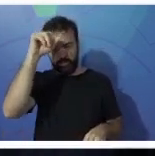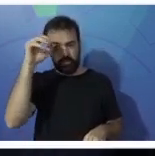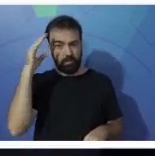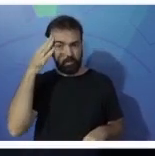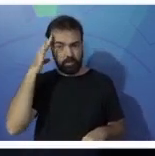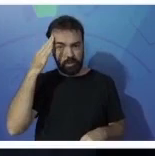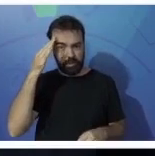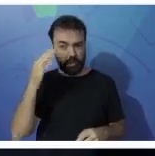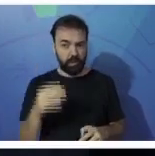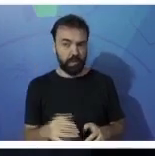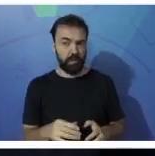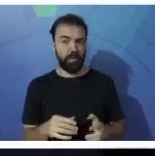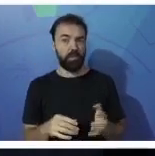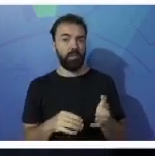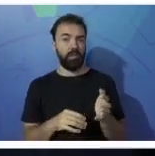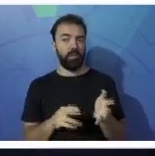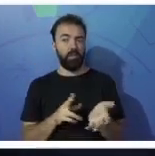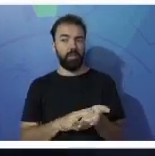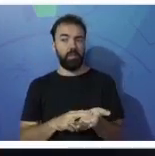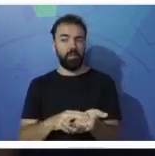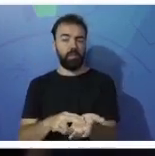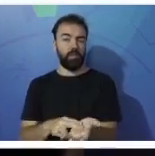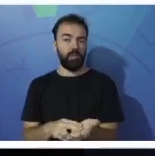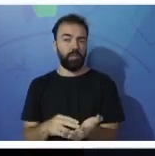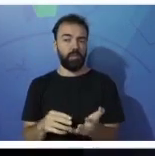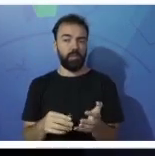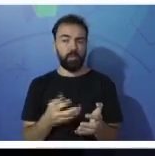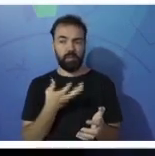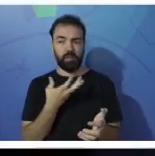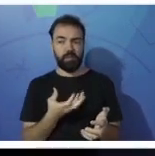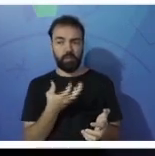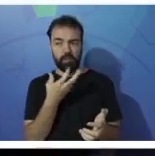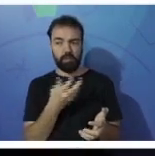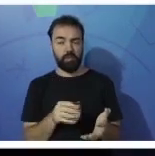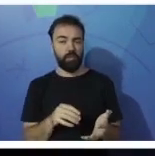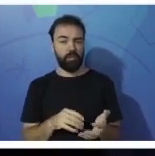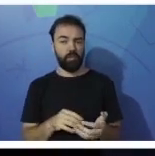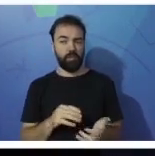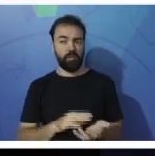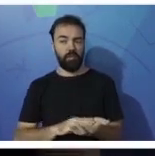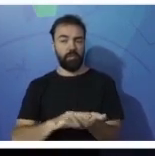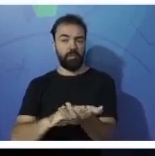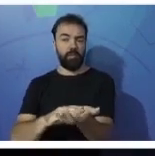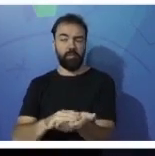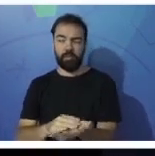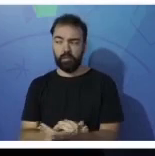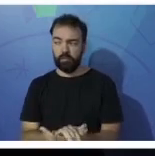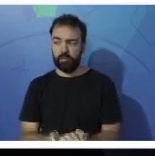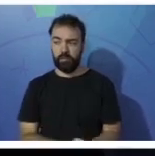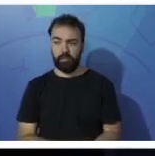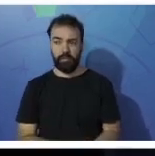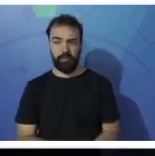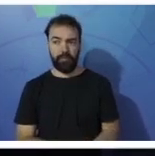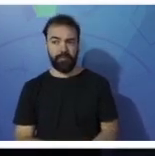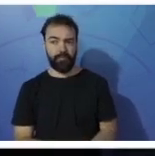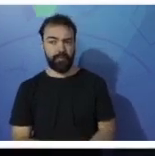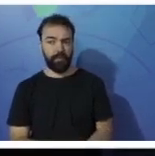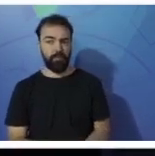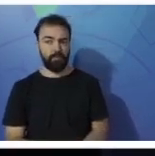né? Das cartas, o Joe, o Michael e o Christopher. Vamos lá? Na página 30.